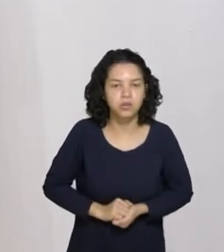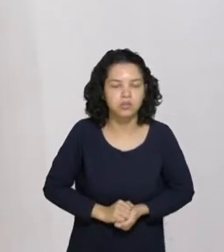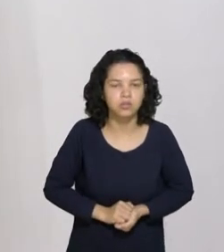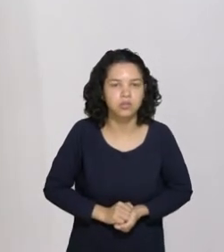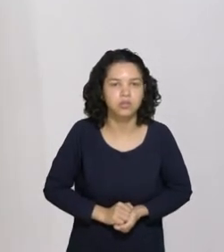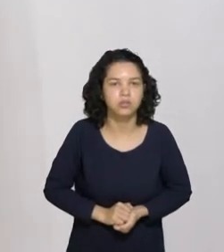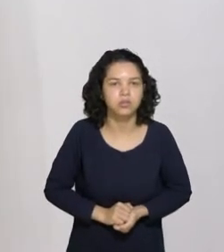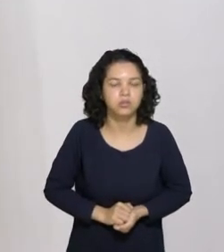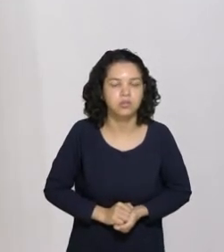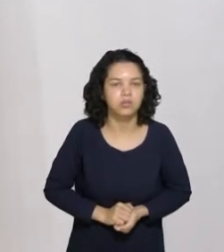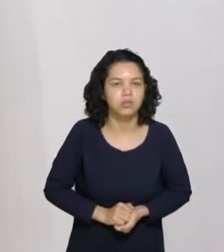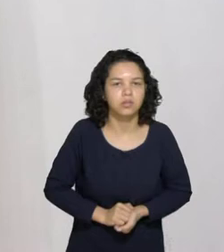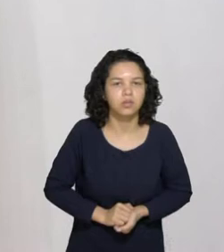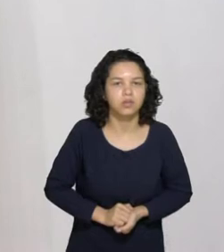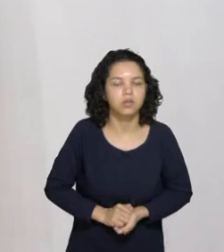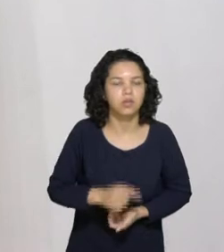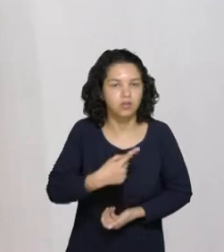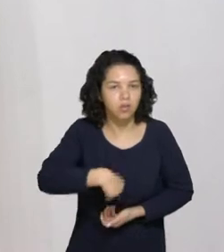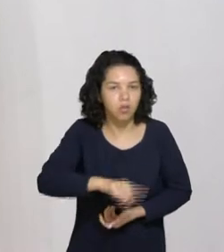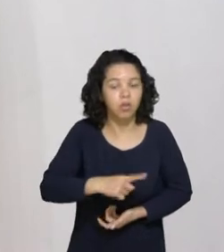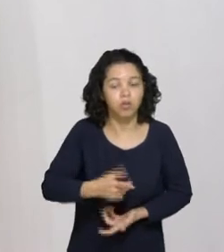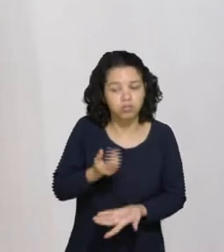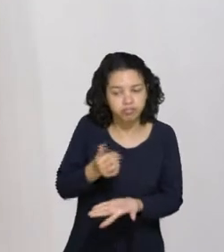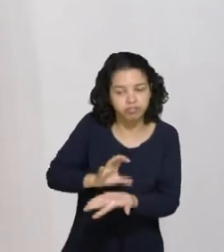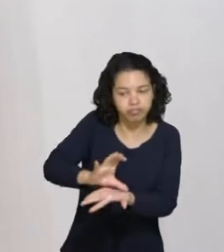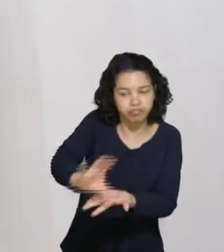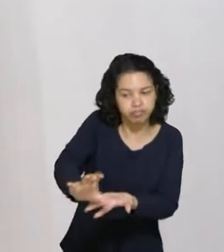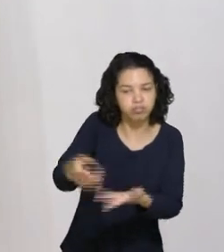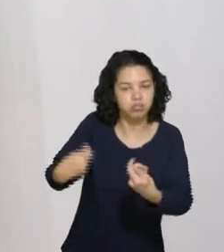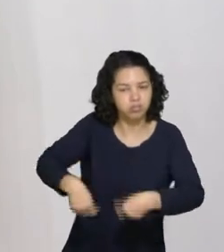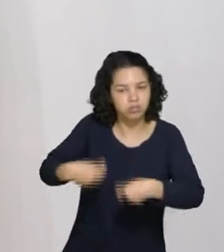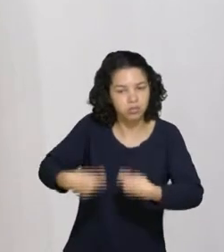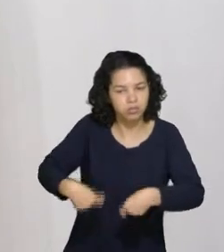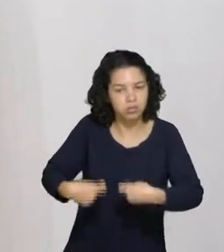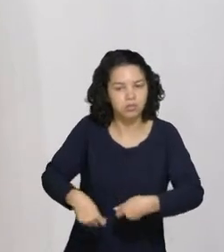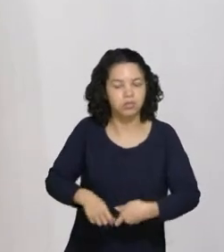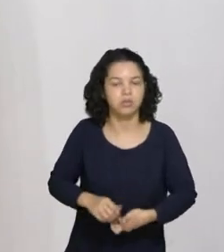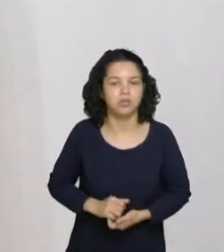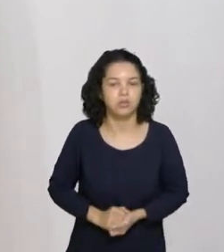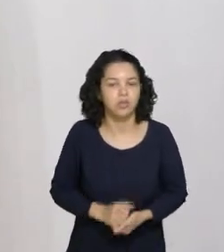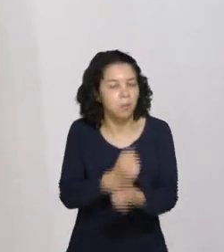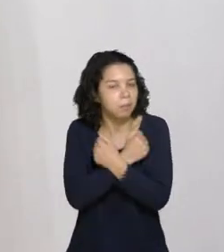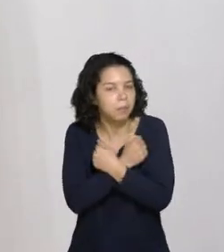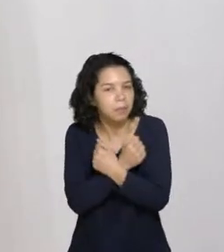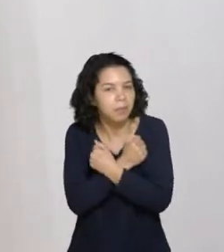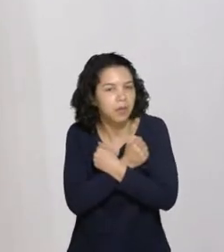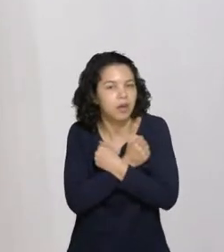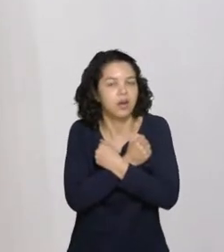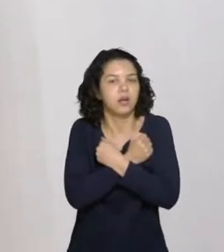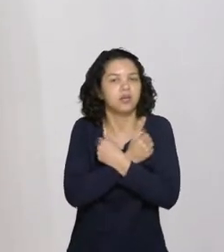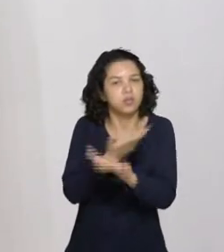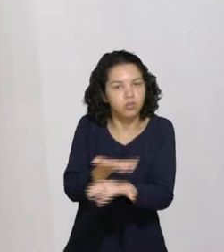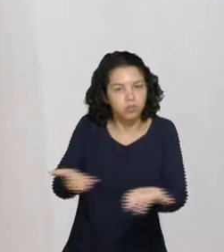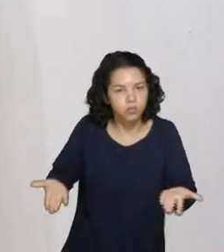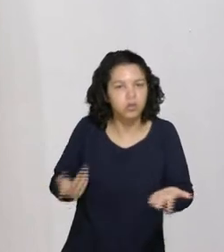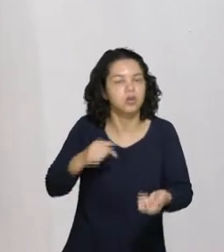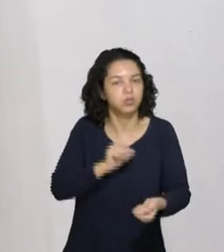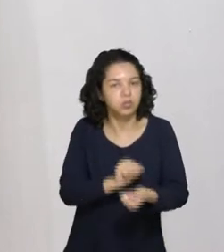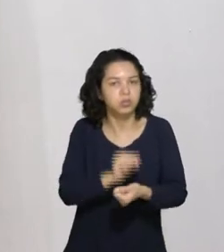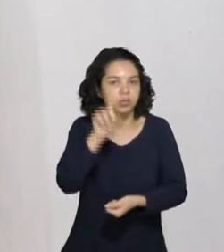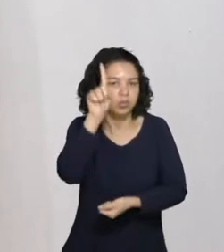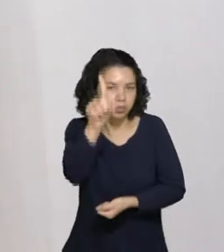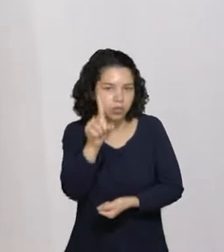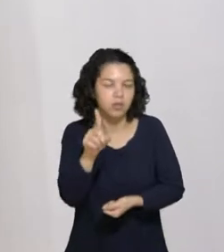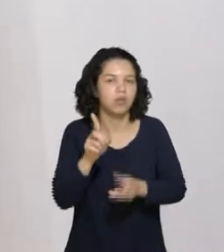realidade, ou que se indenize ou que se saia fora, como se diz. Um grande abraço e vamos sempre junto com Deus, remando